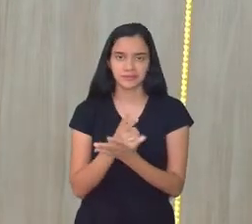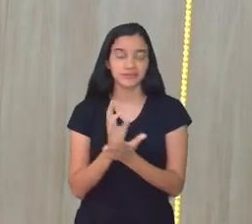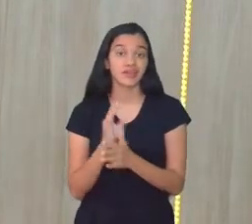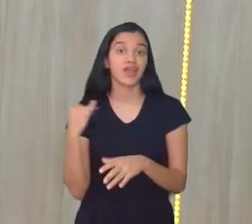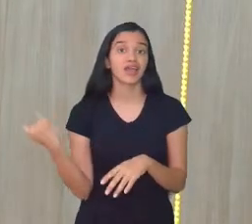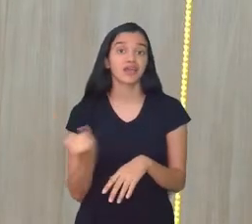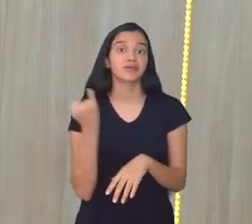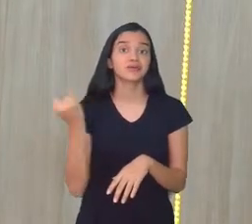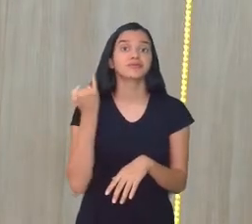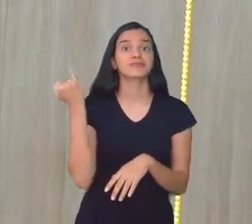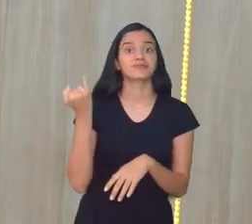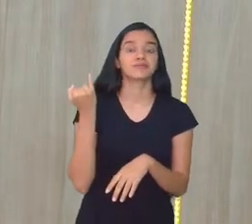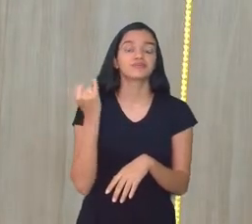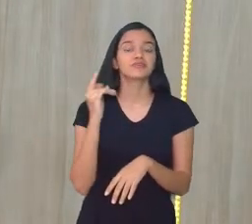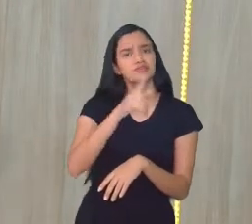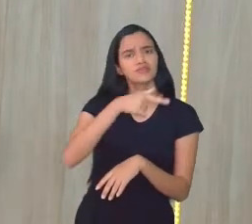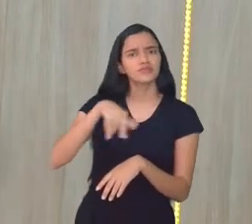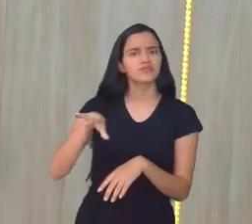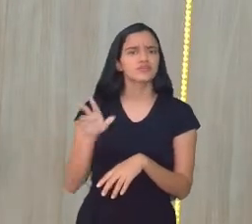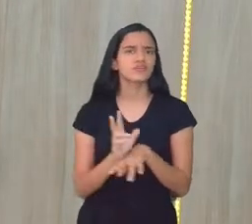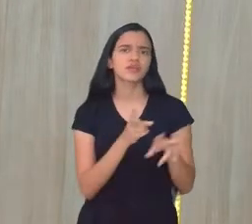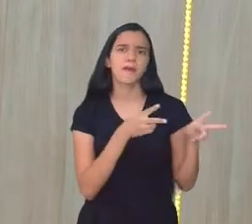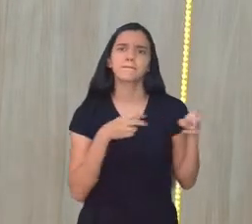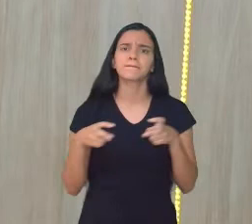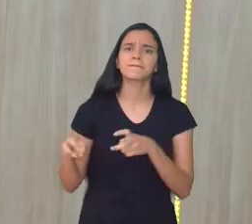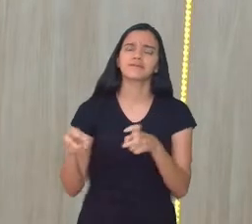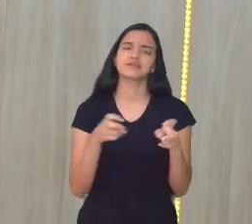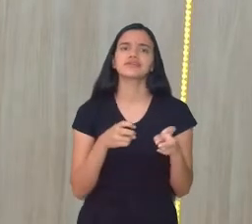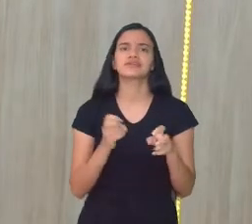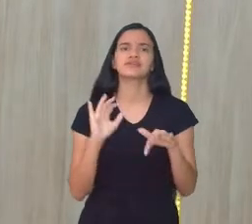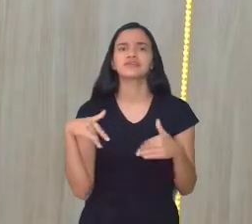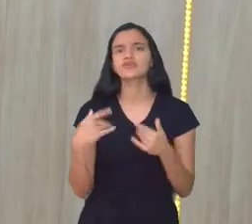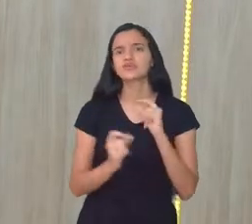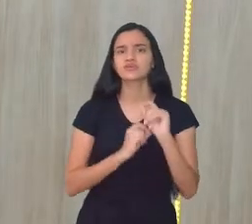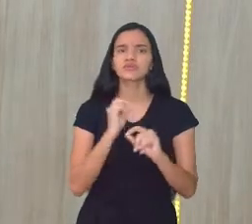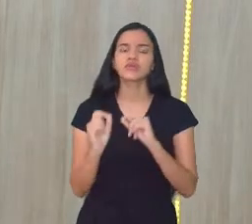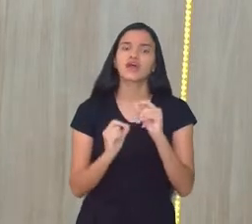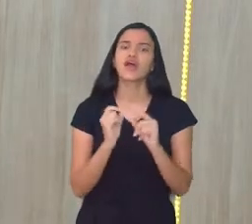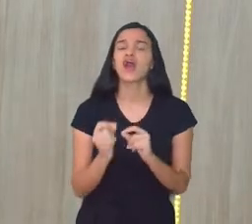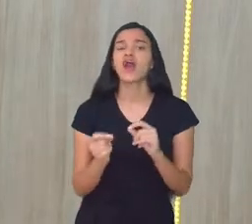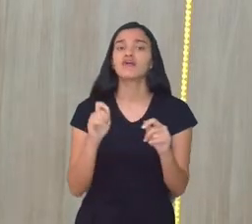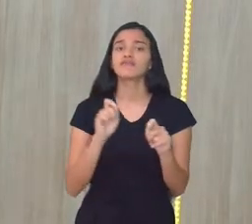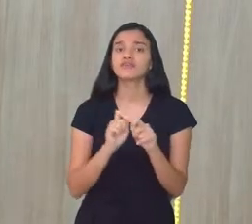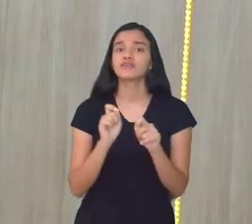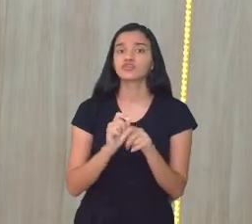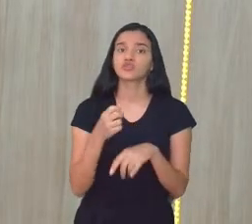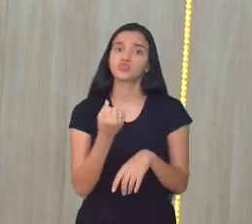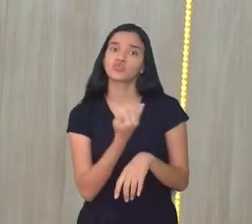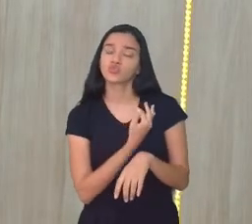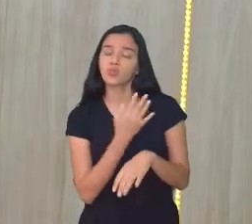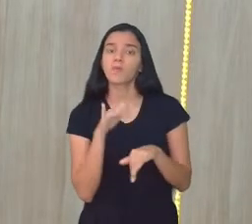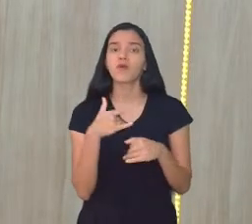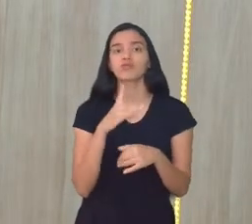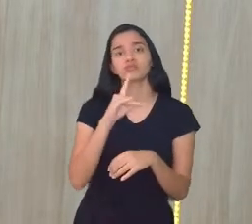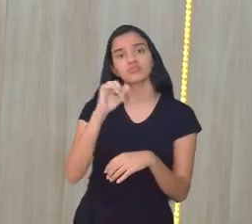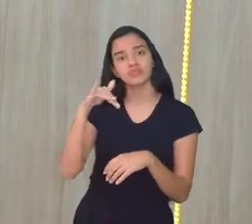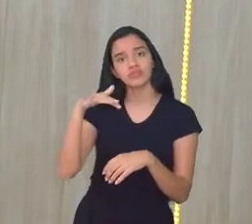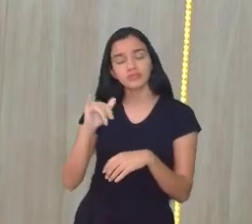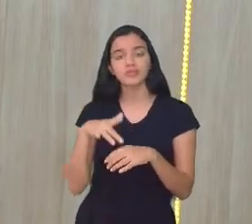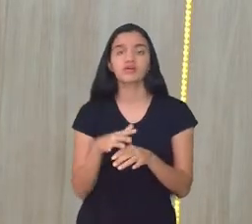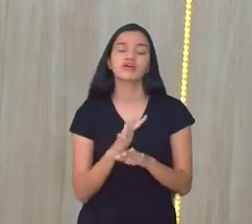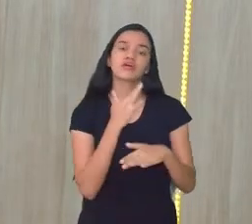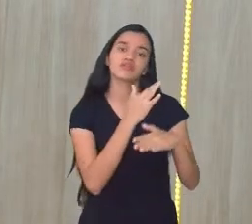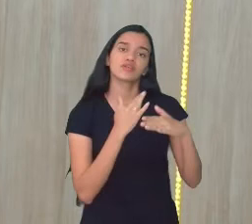é muito importante que vocês percebam que fração, número decimal,